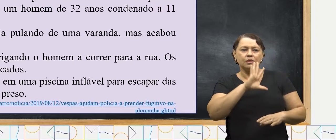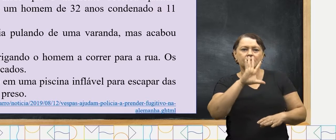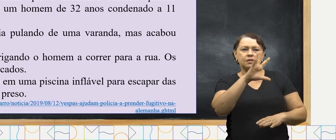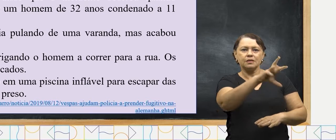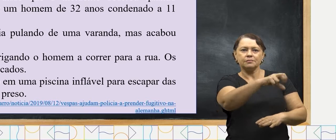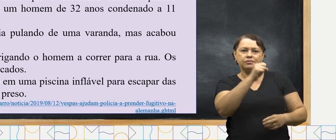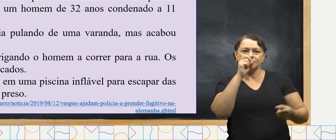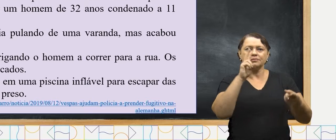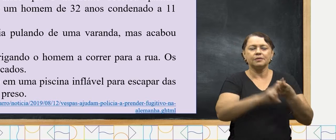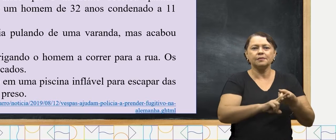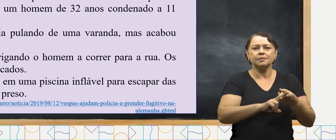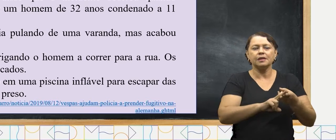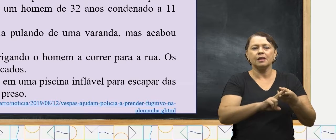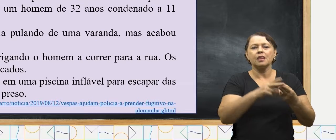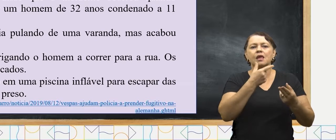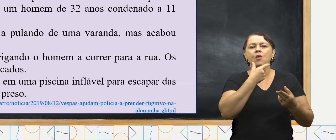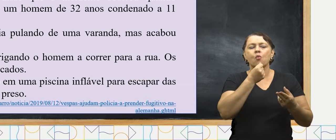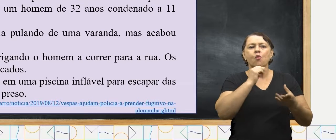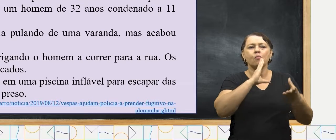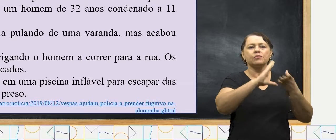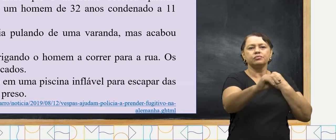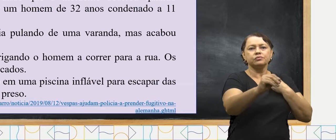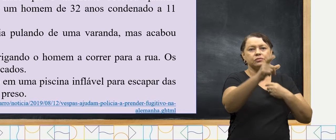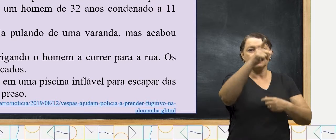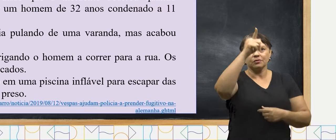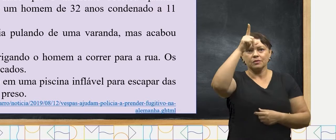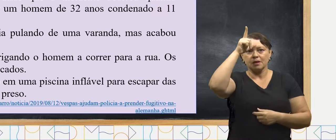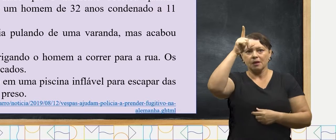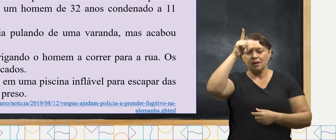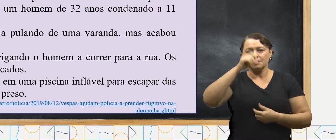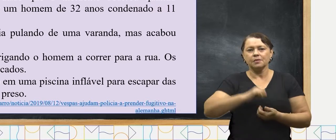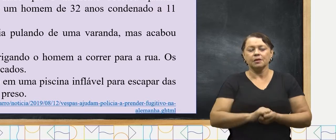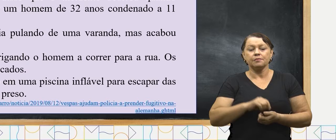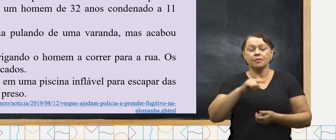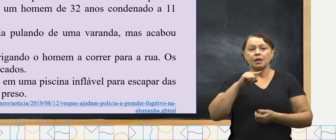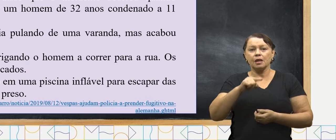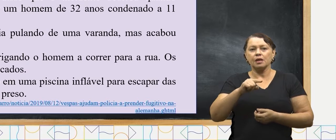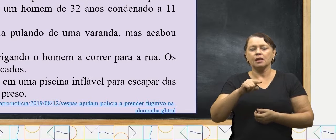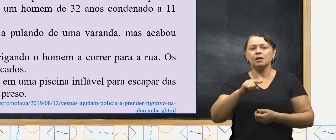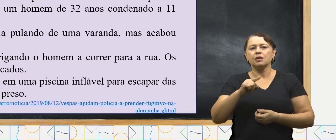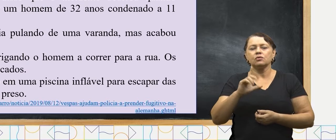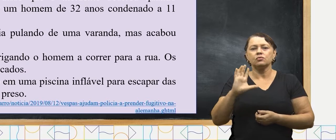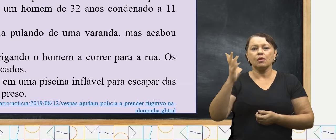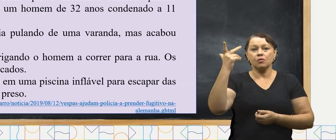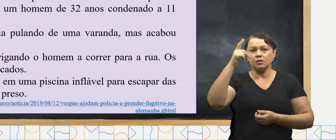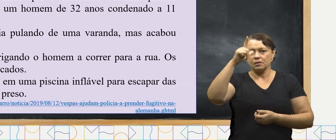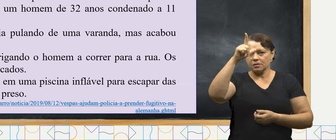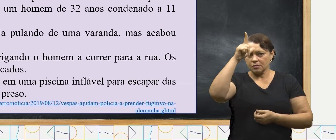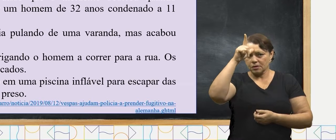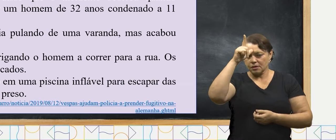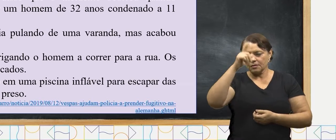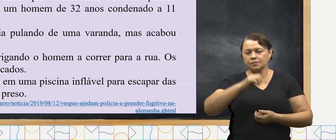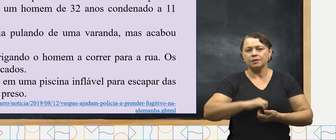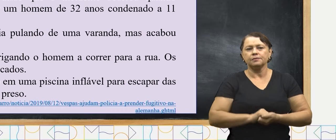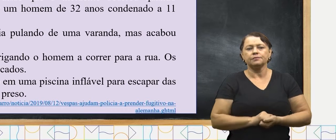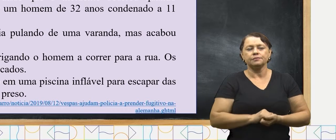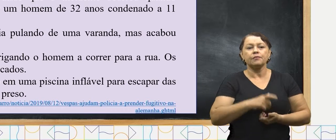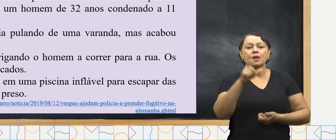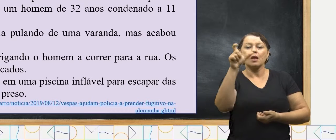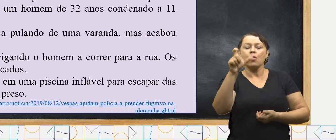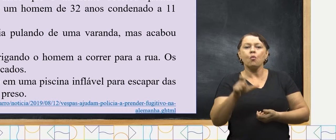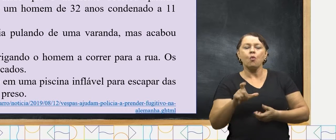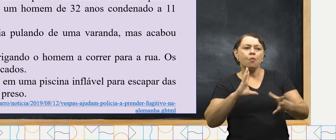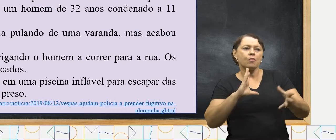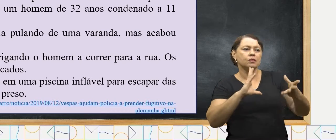prender fugitivo na Alemanha. Incidente ocorreu em Oldenburg. Um fugitivo da